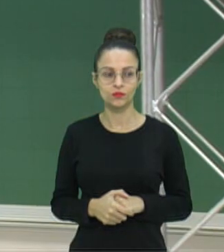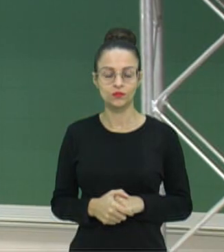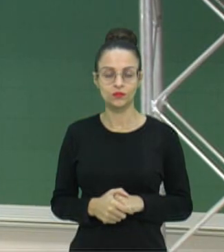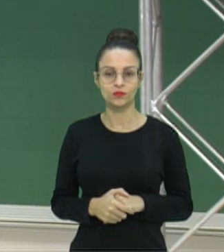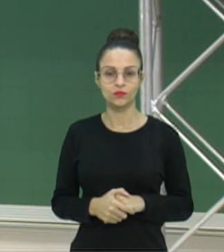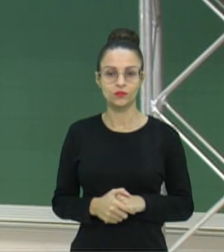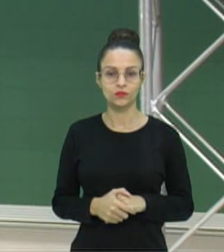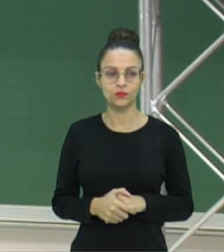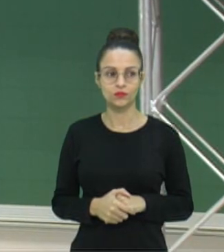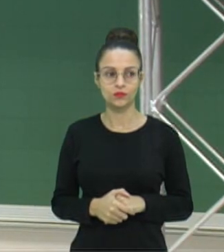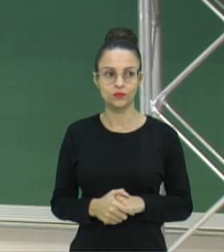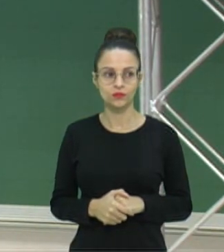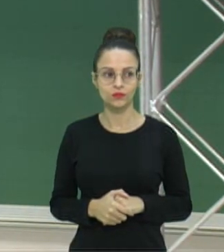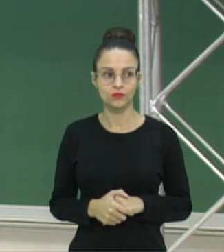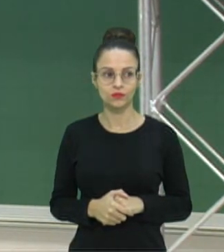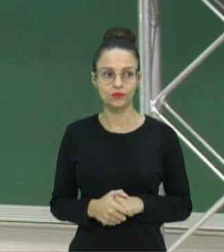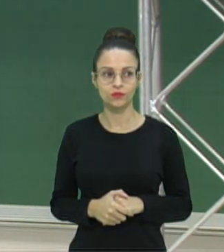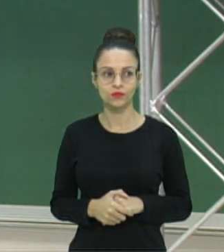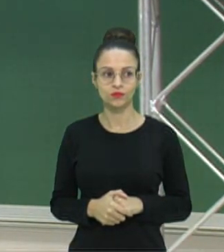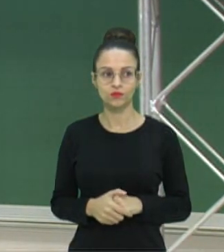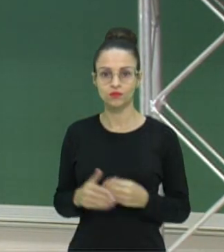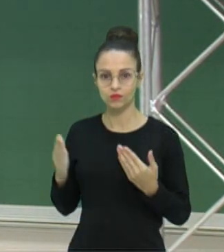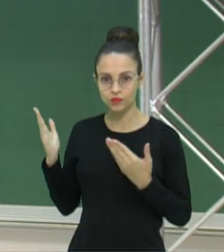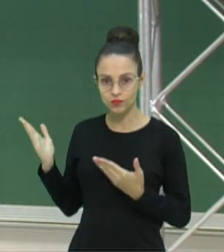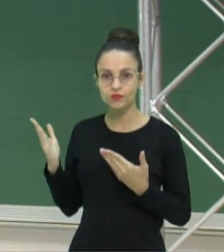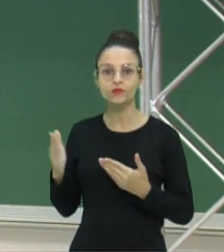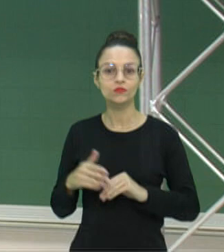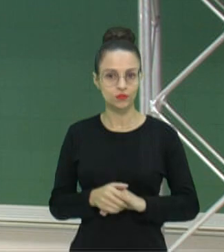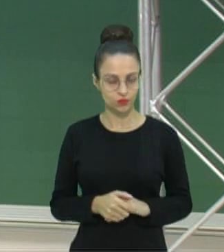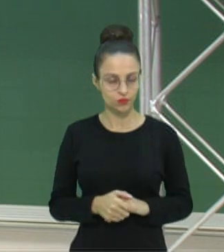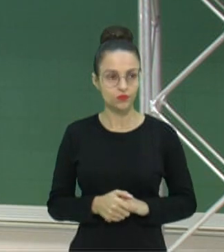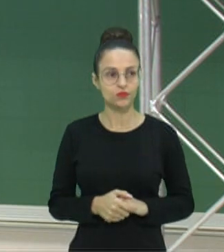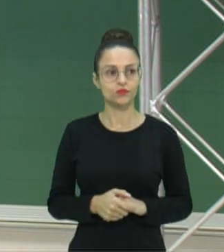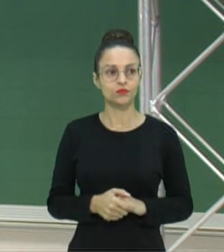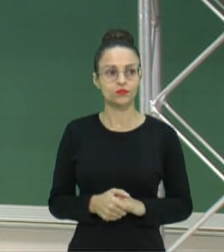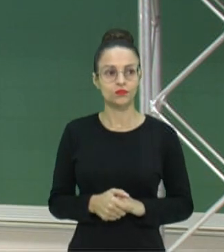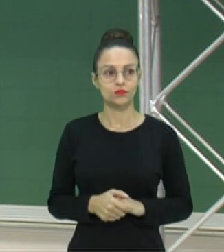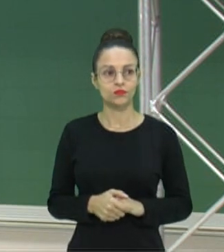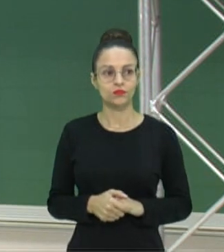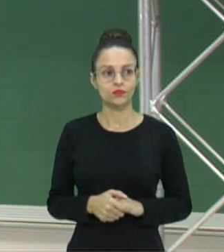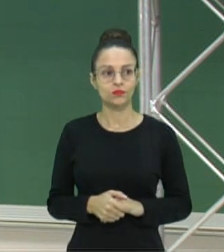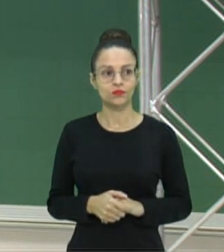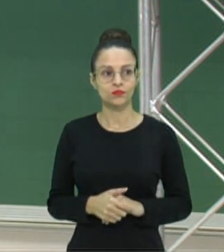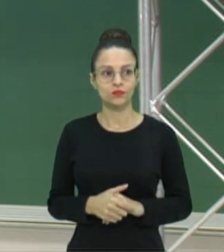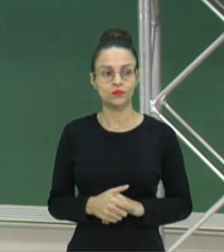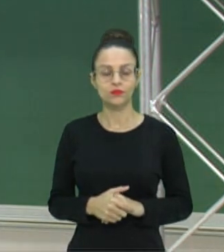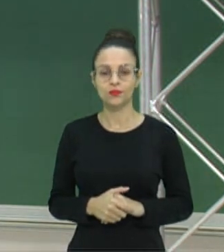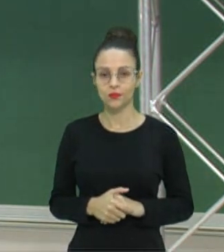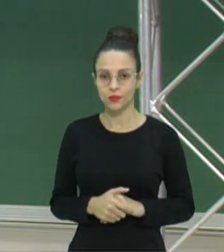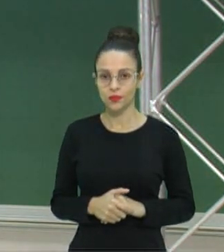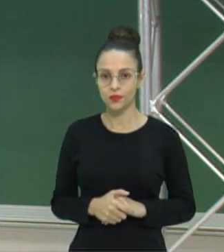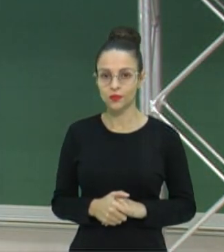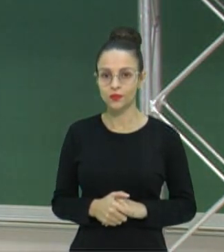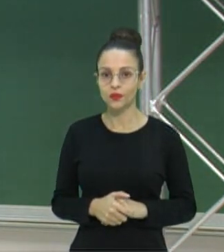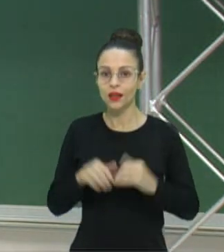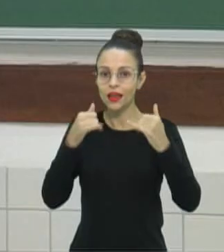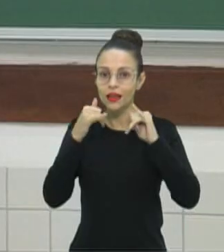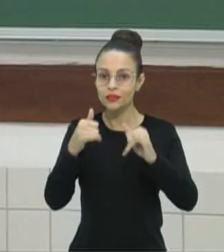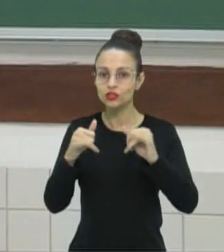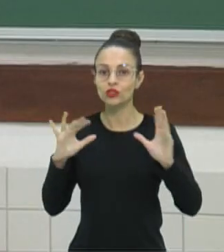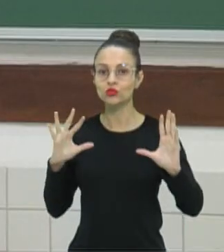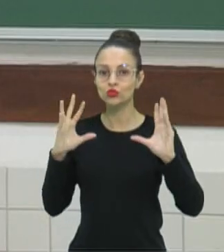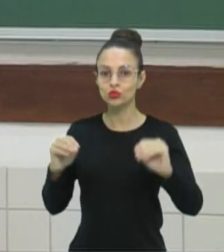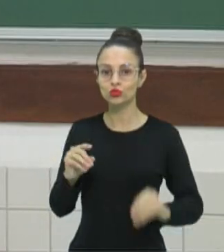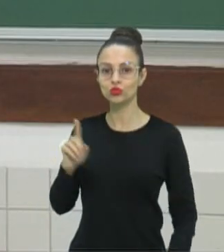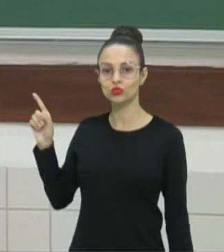lembrar que isso aqui nós temos essa situação, certo? O que que acontece? A energia do sistema, né?